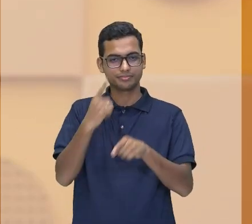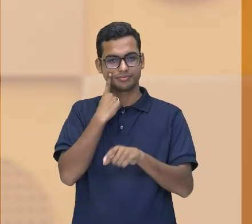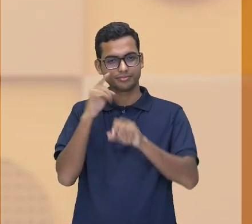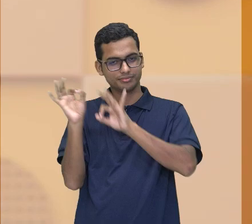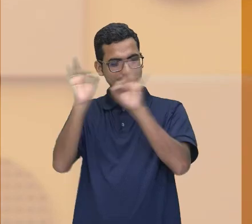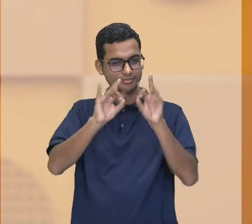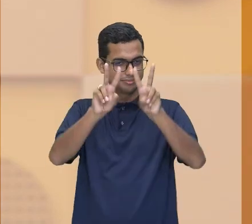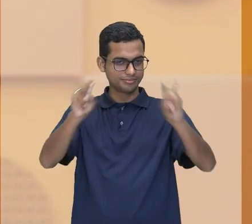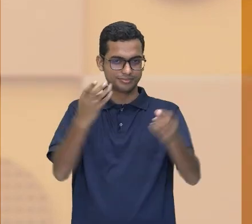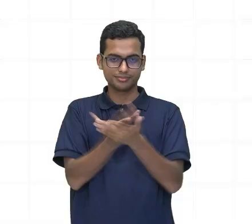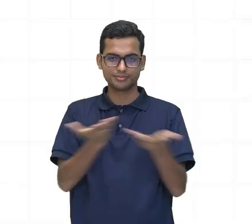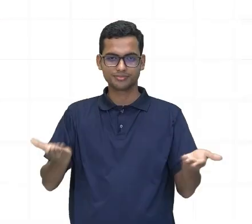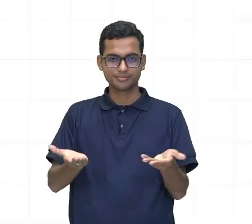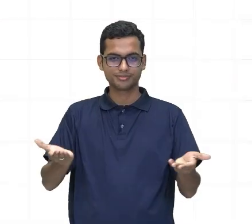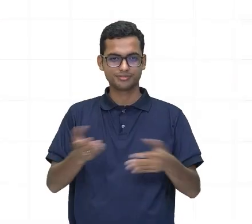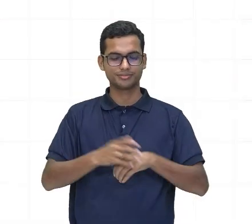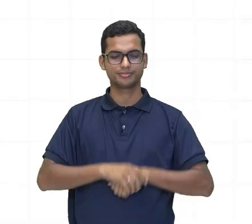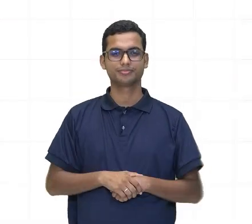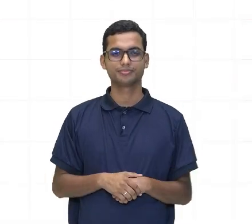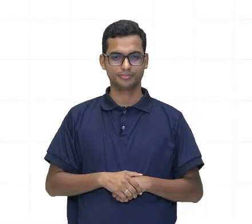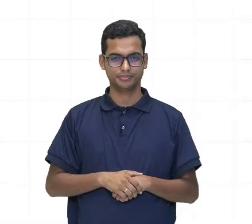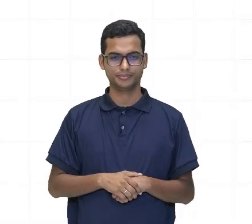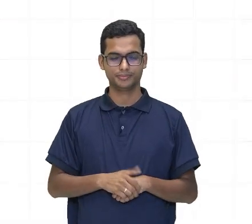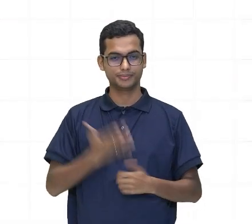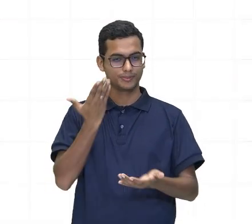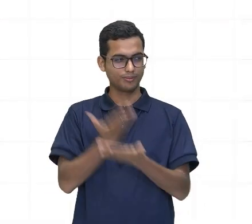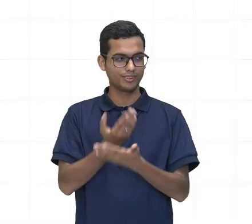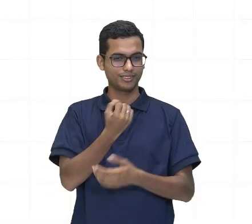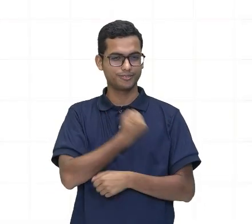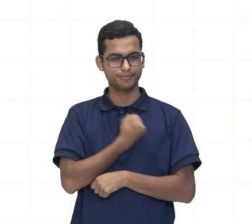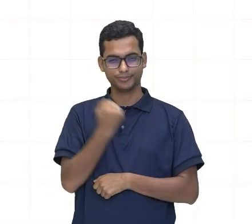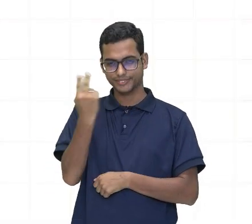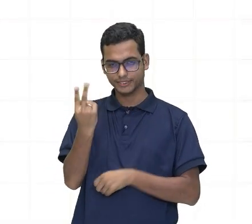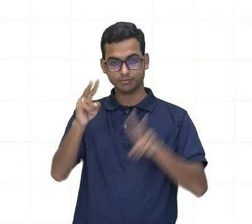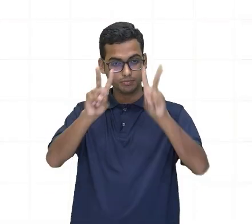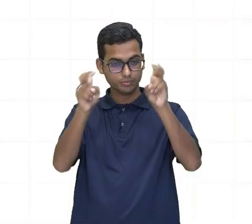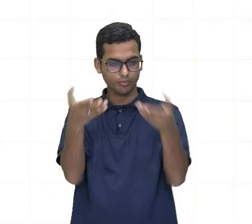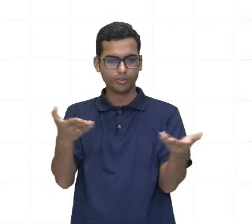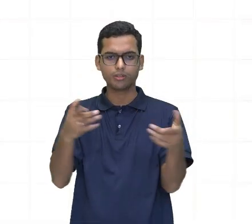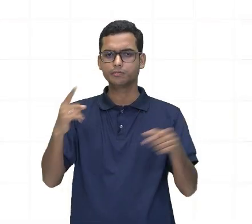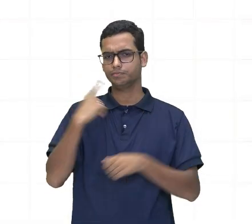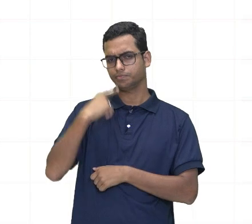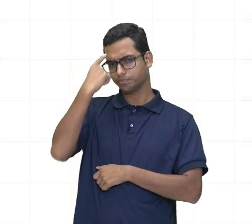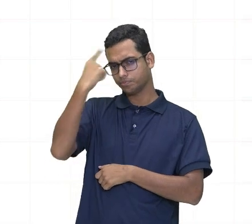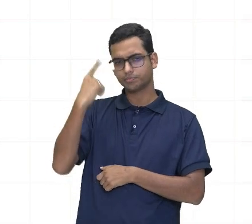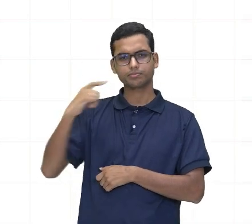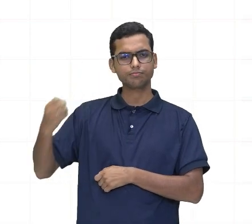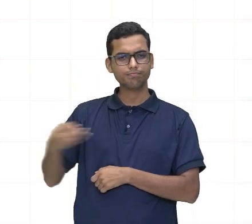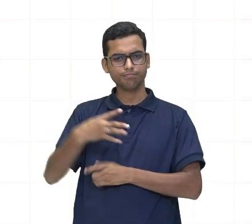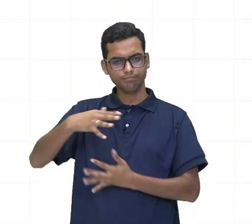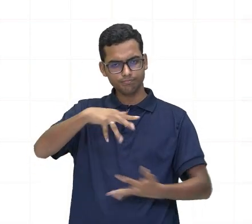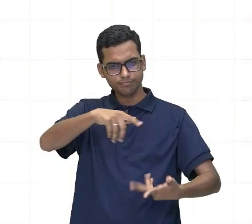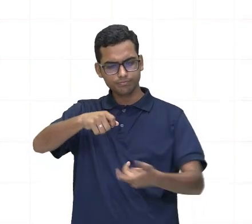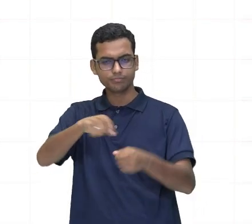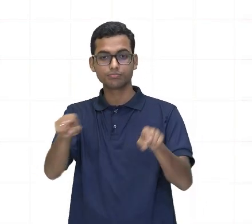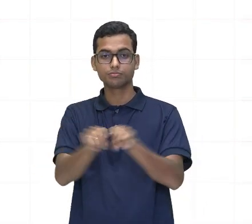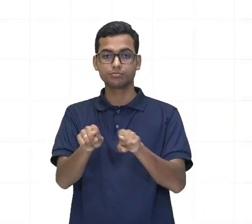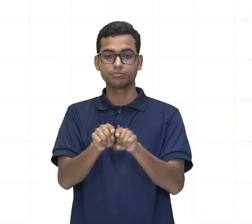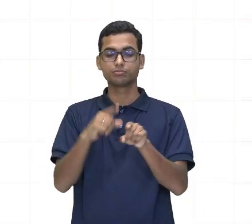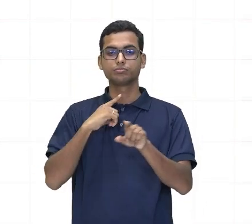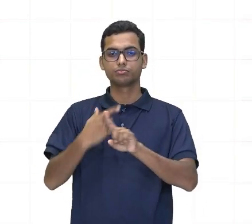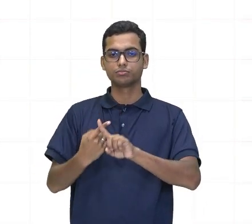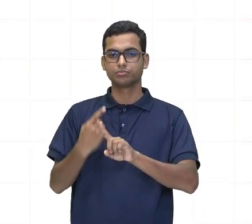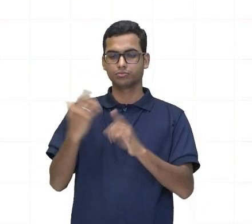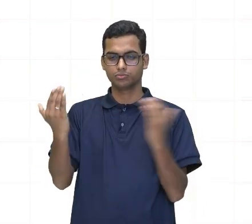de conhecimento desta aula. Aula 2, objeto de conhecimento, a ideia de novo mundo ante o